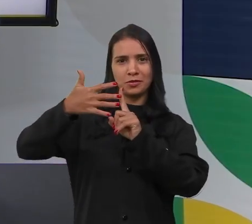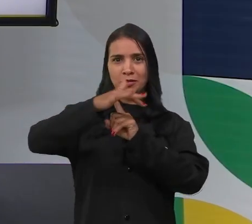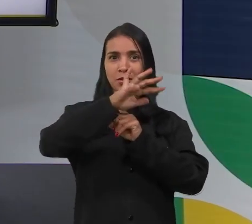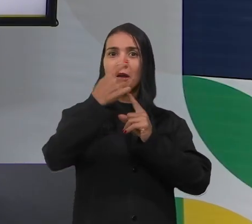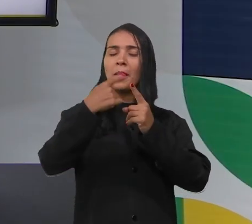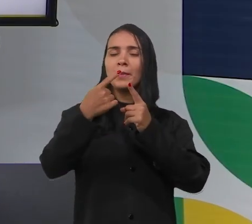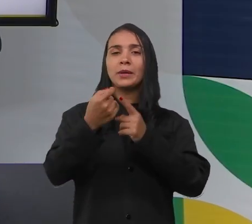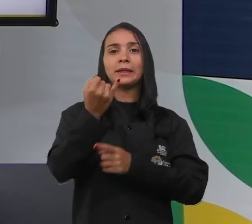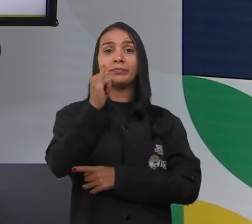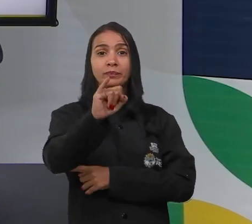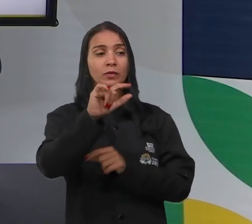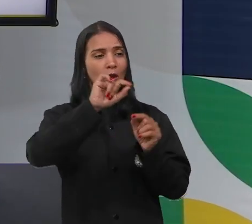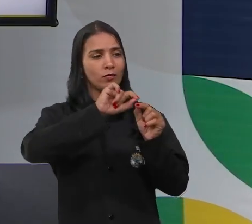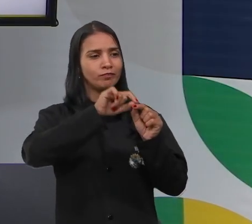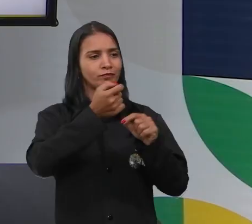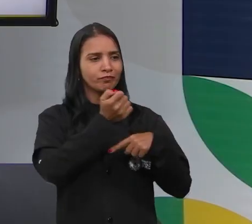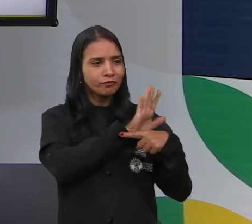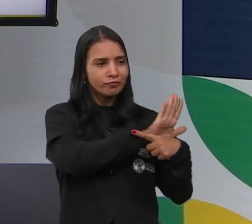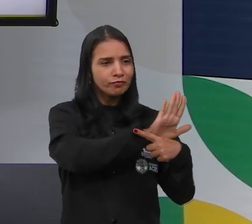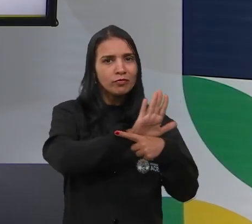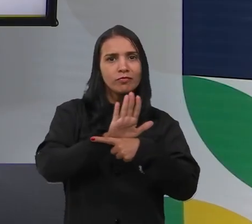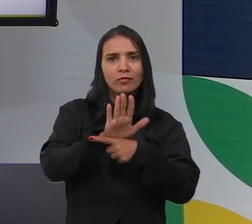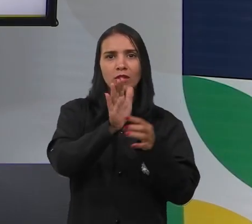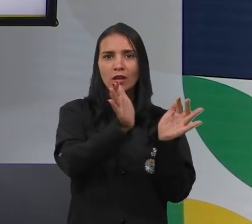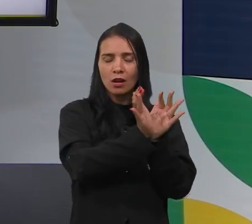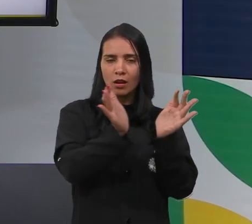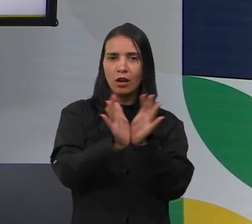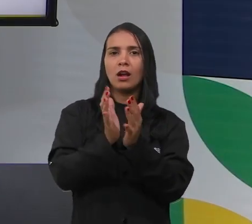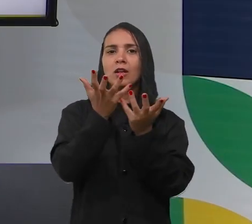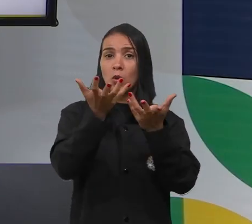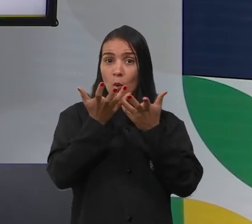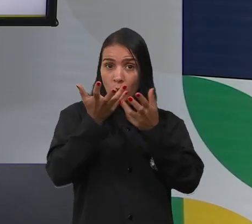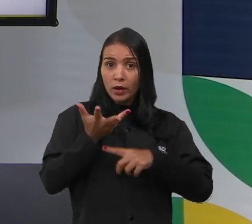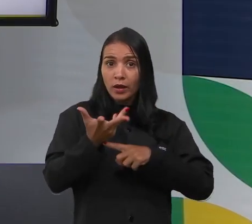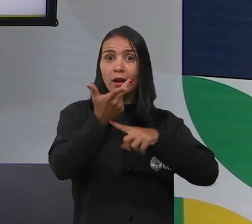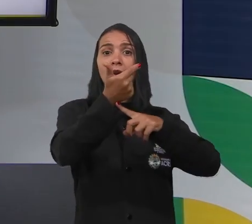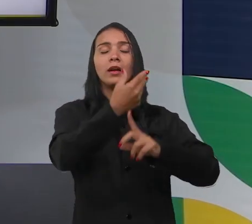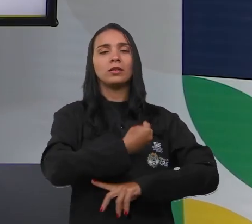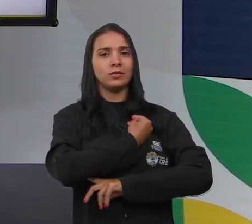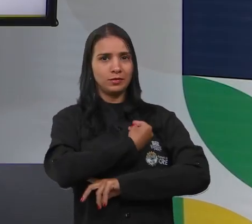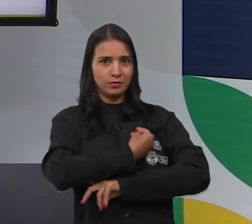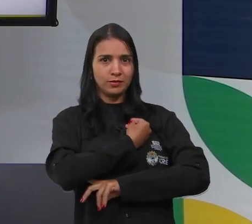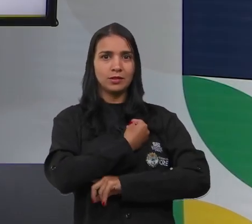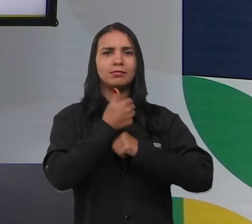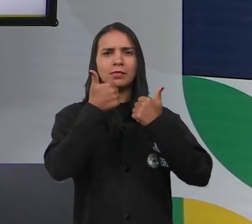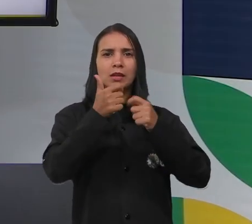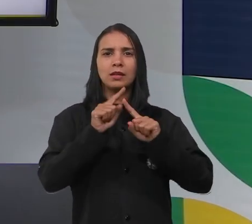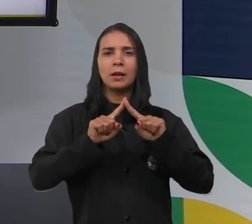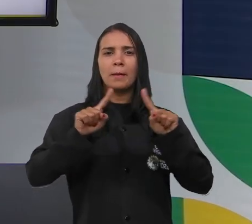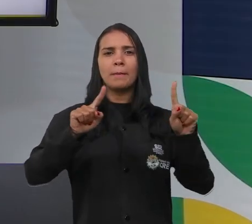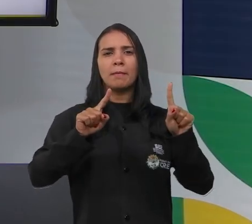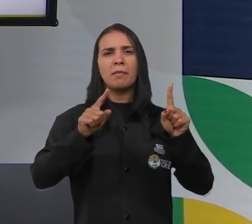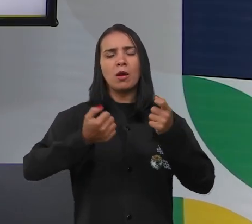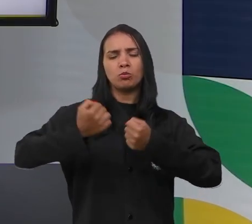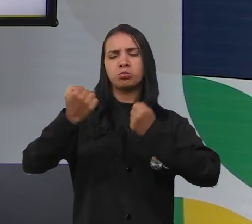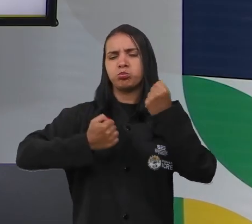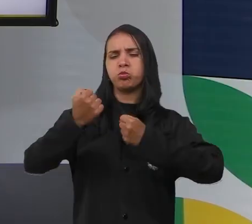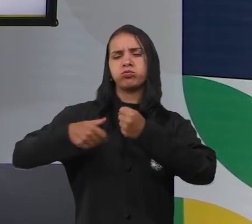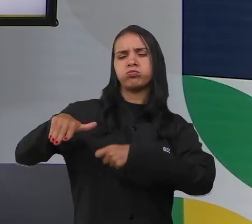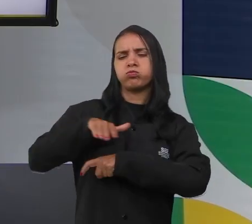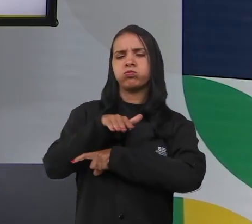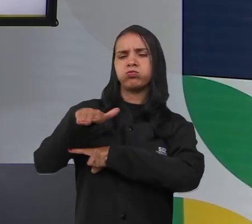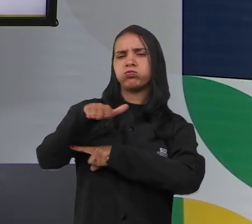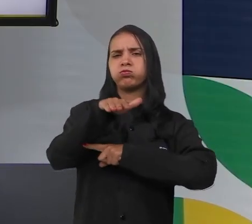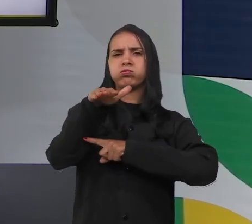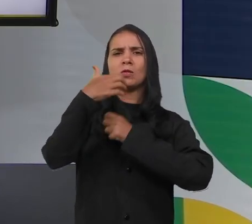fazendo uma ação porque você quer qualidade de vida, e aí, sei lá, vamos dar umas voltas, uns rolês de carro,